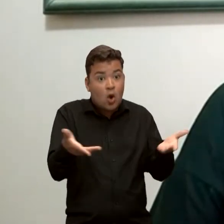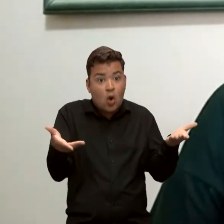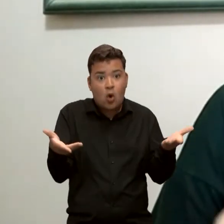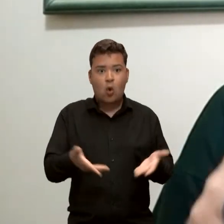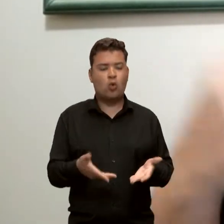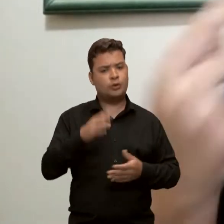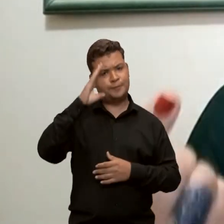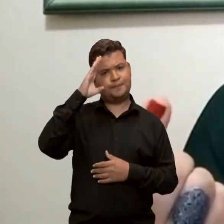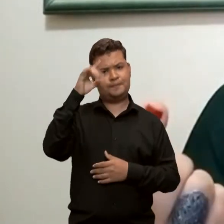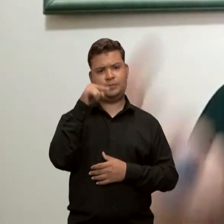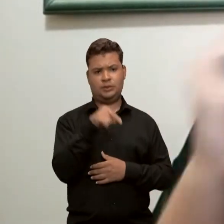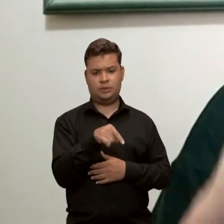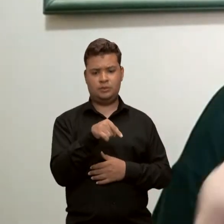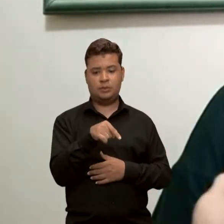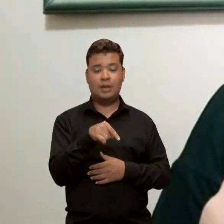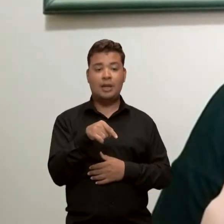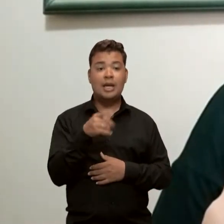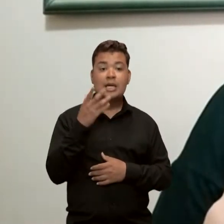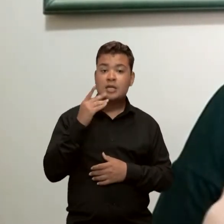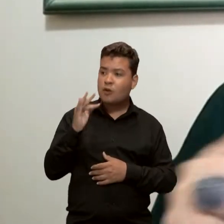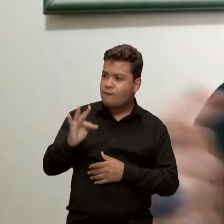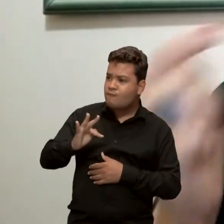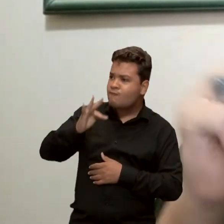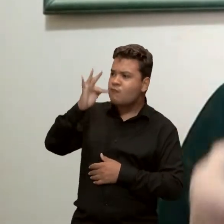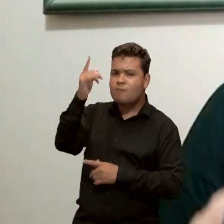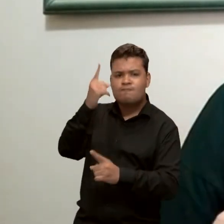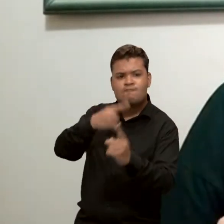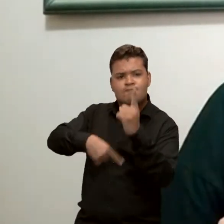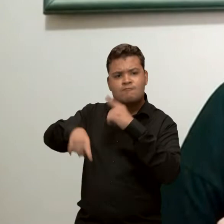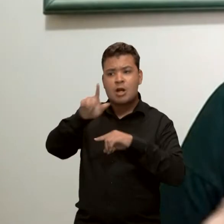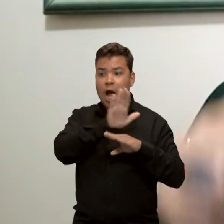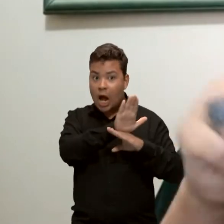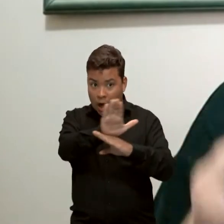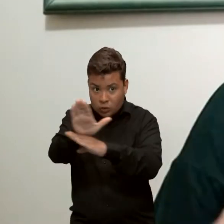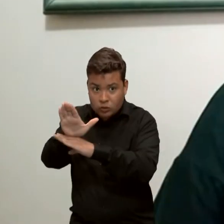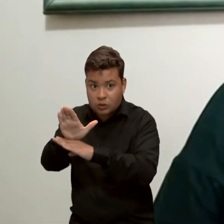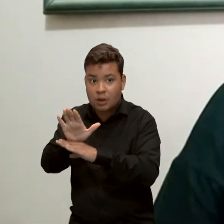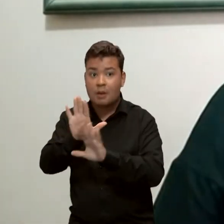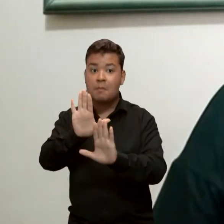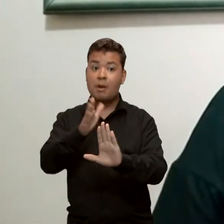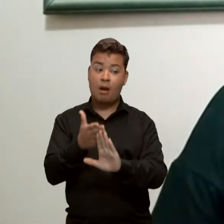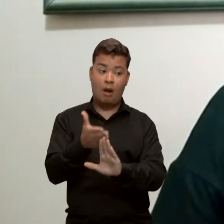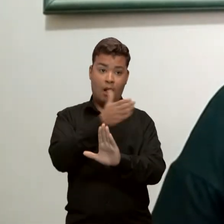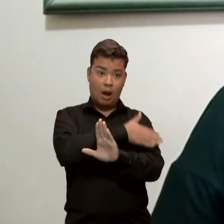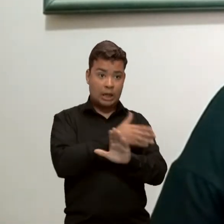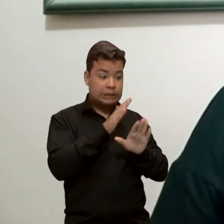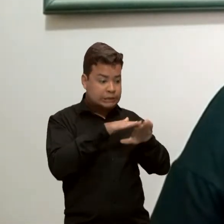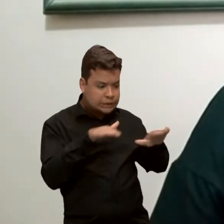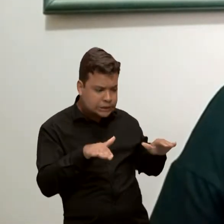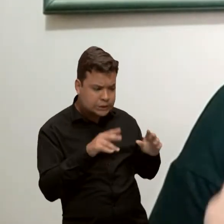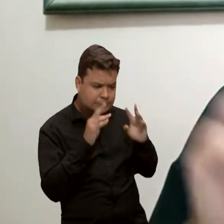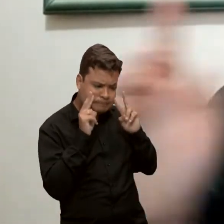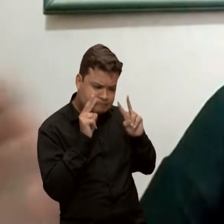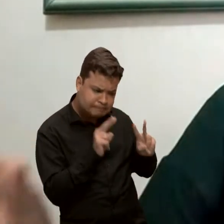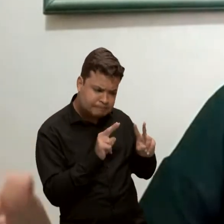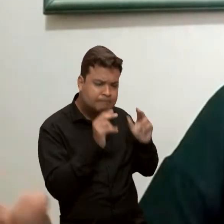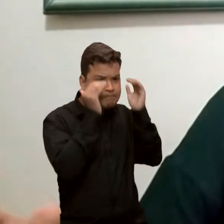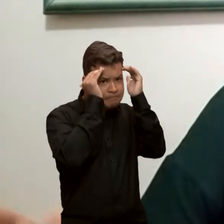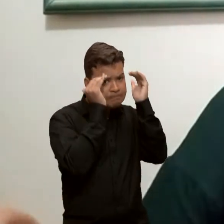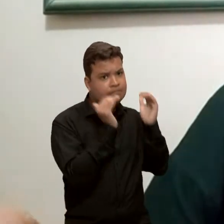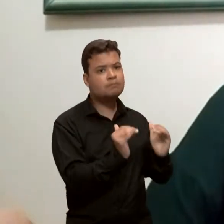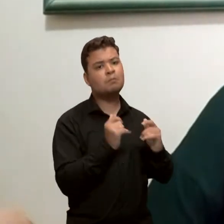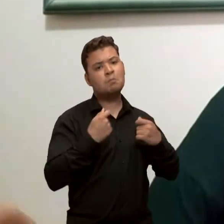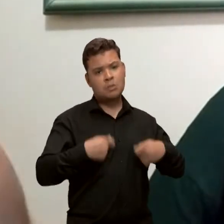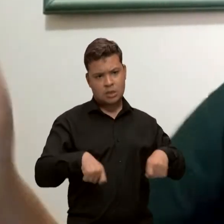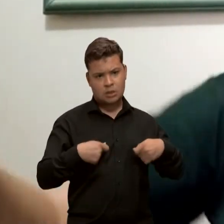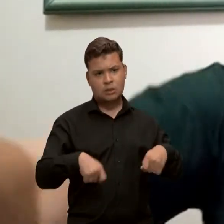é hoje, ela só será um futuro se ela for considerada enquanto criança e respeitada enquanto criança. Ótimo. E isso em qualquer